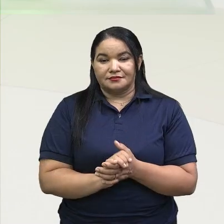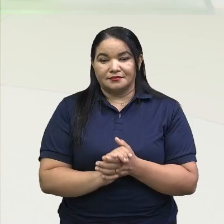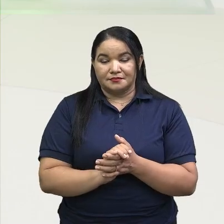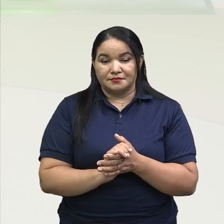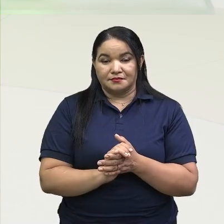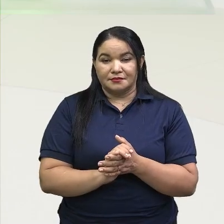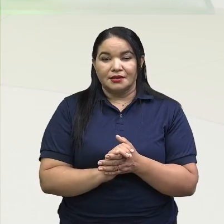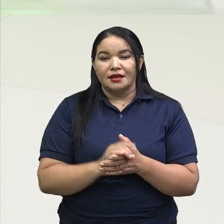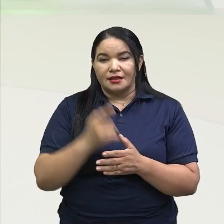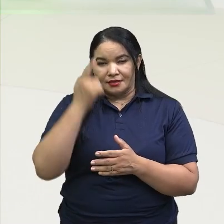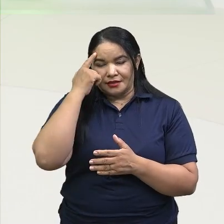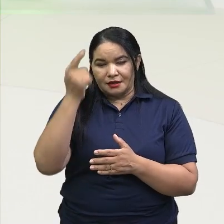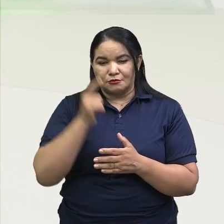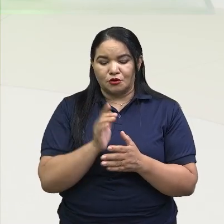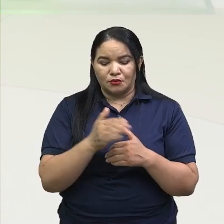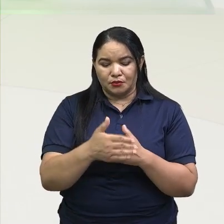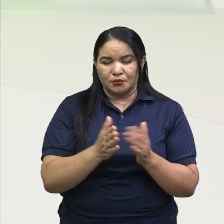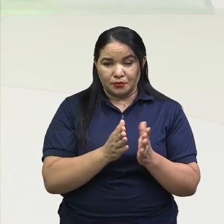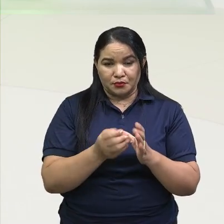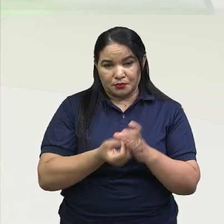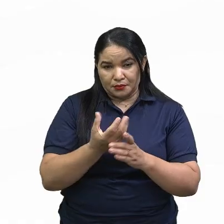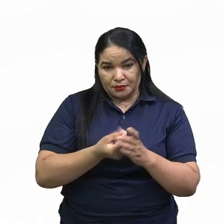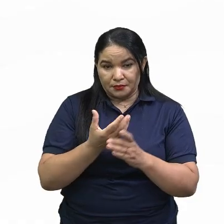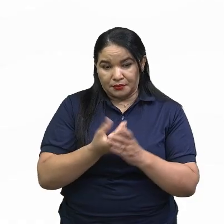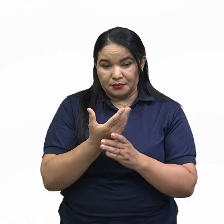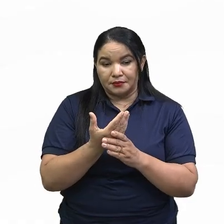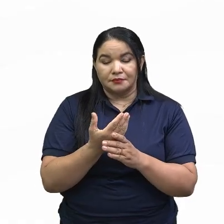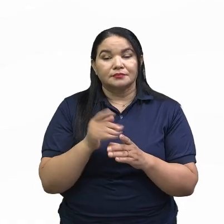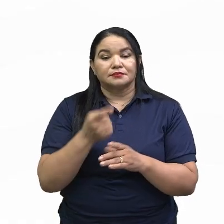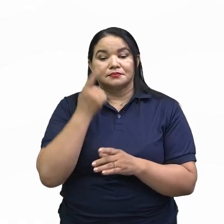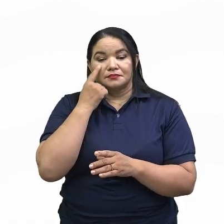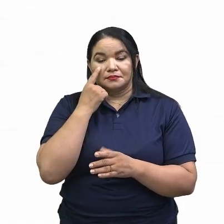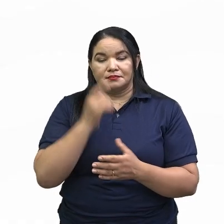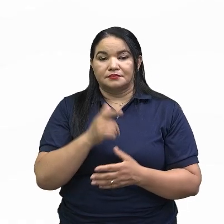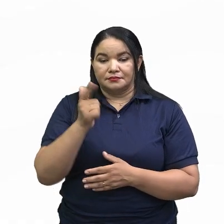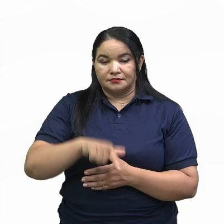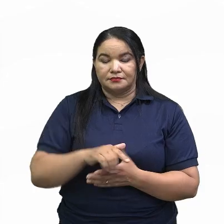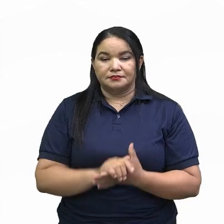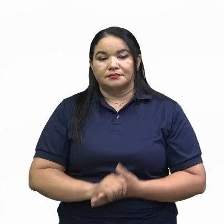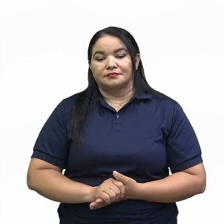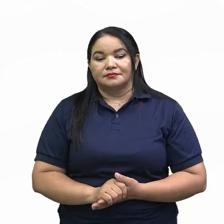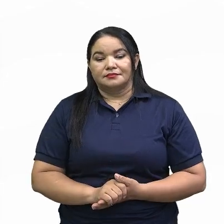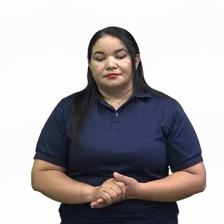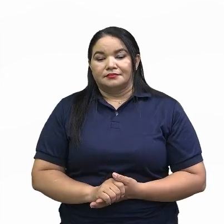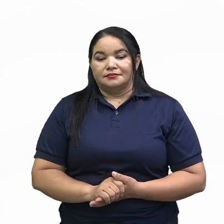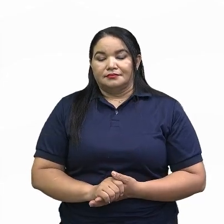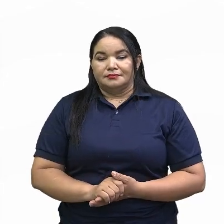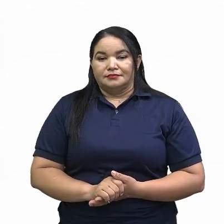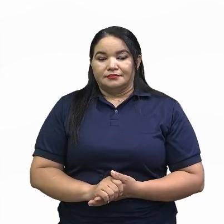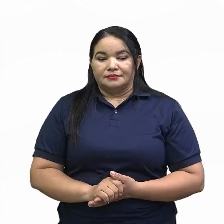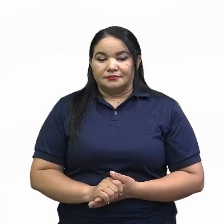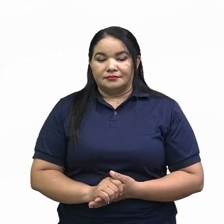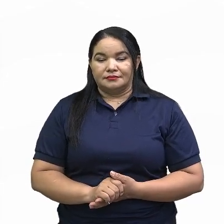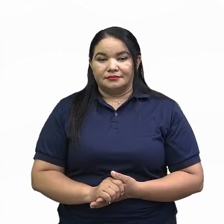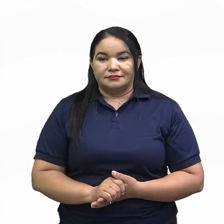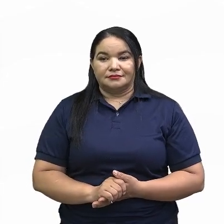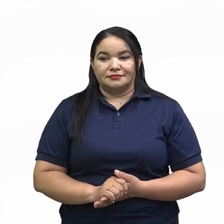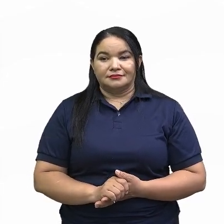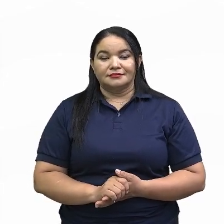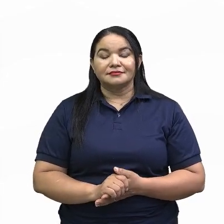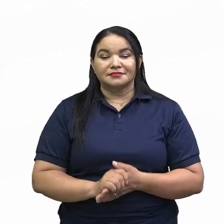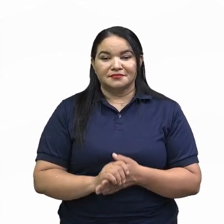geradores. Lembra o que são esses geradores? Vamos lá, relembrar a definição.